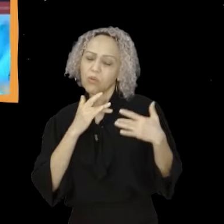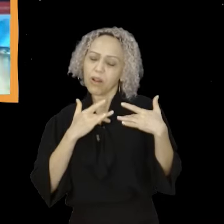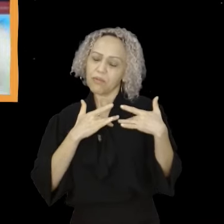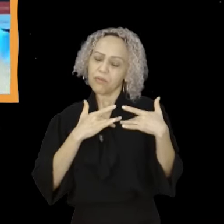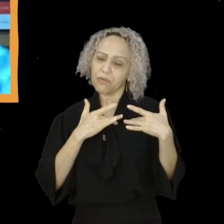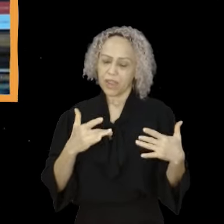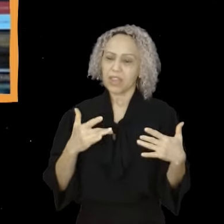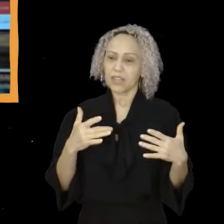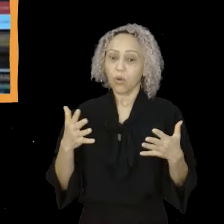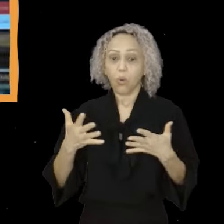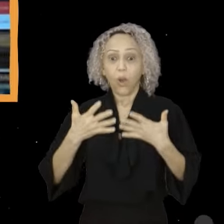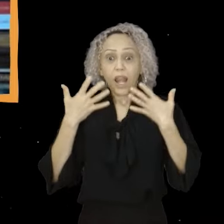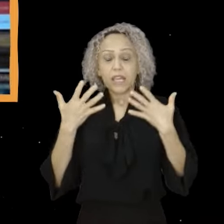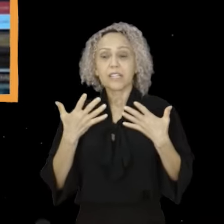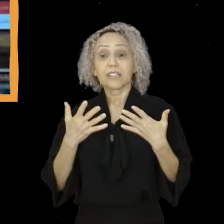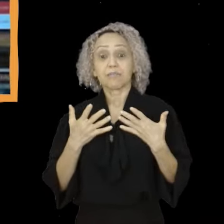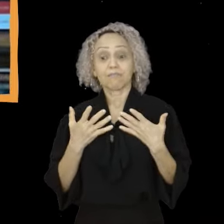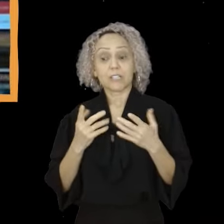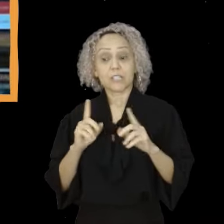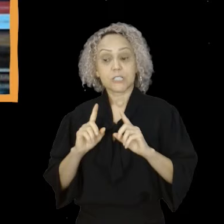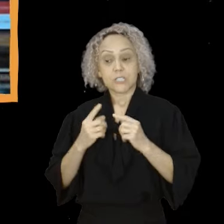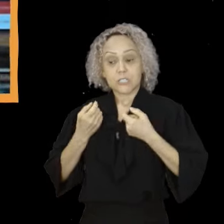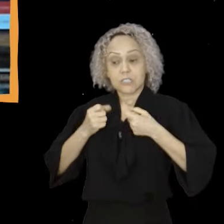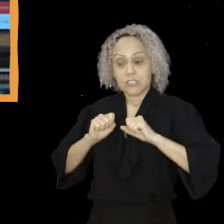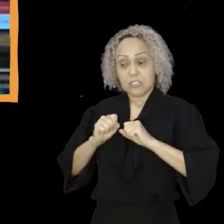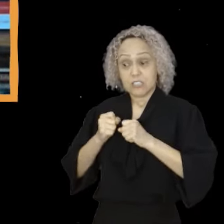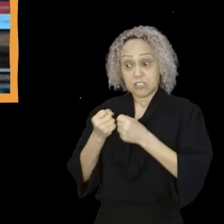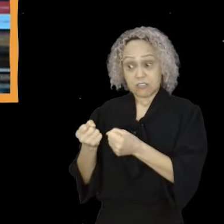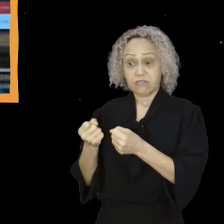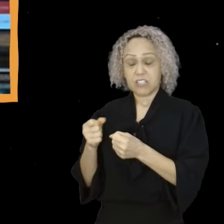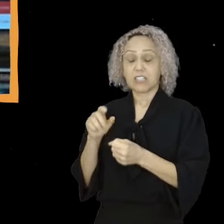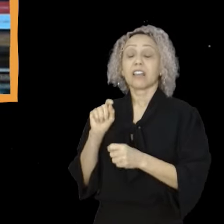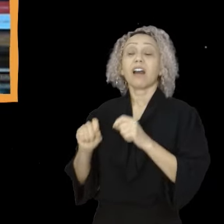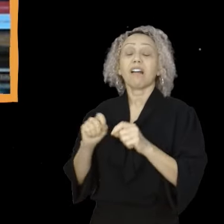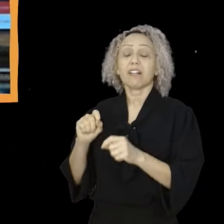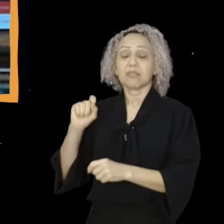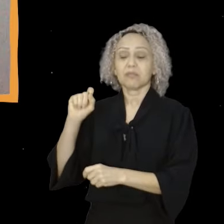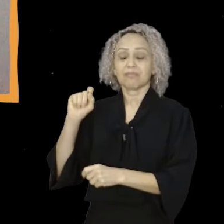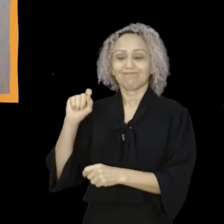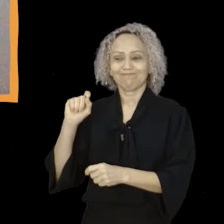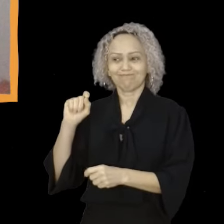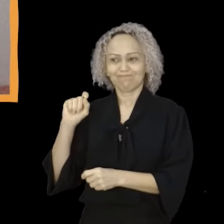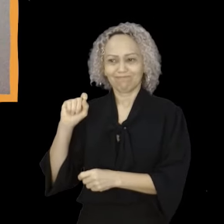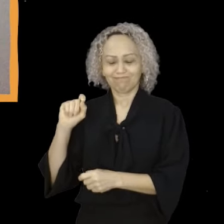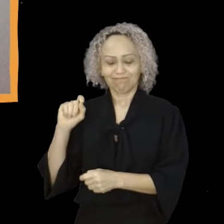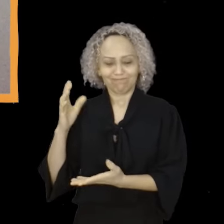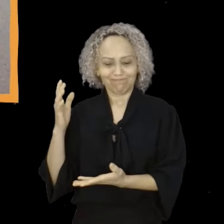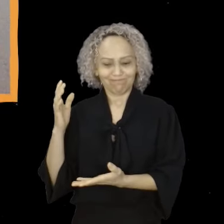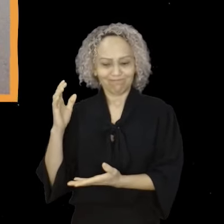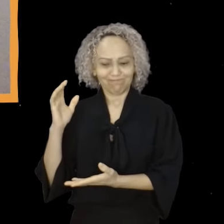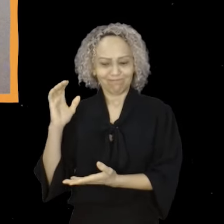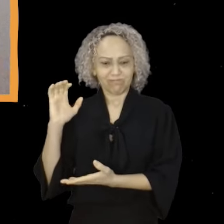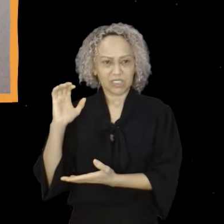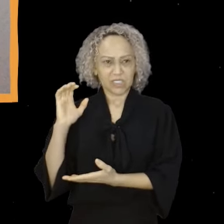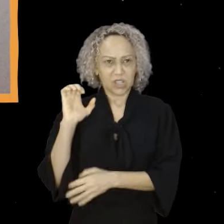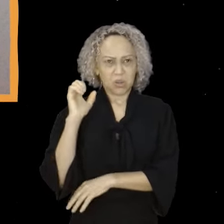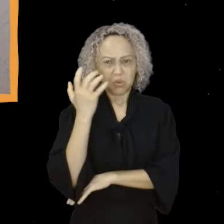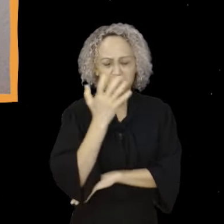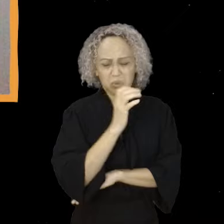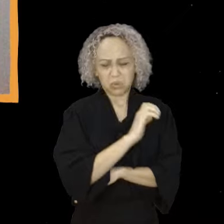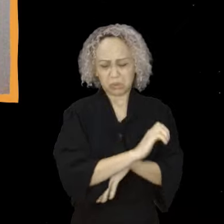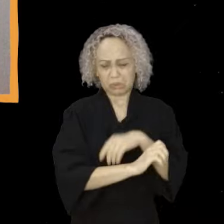que coloca em risco o futuro do planeta, o futuro do povo brasileiro e o futuro das pessoas. É isso. Que mensagem